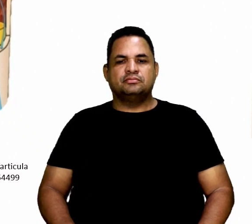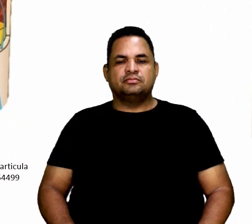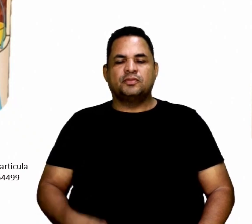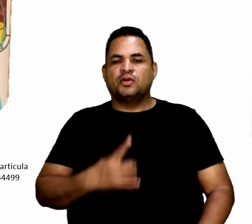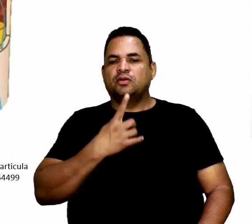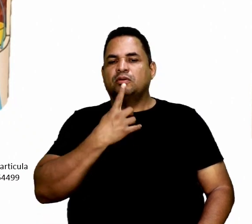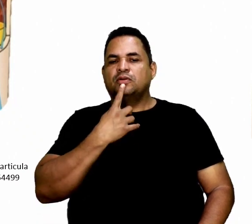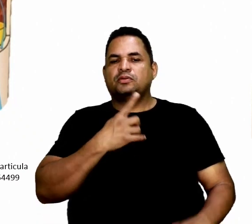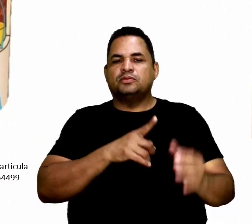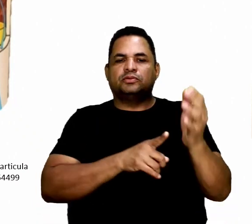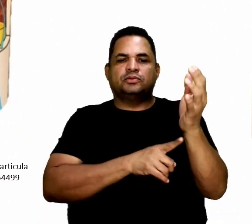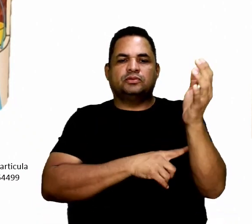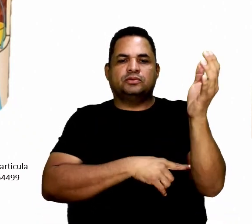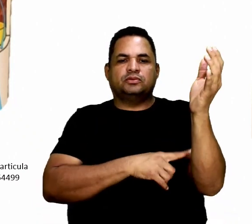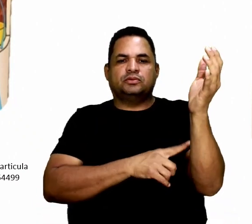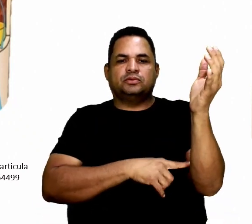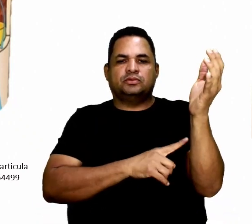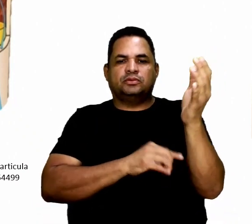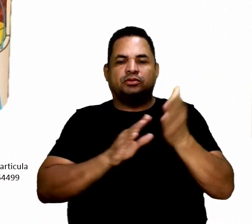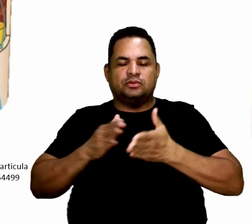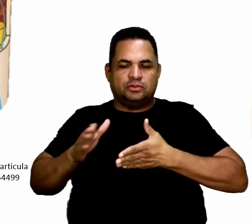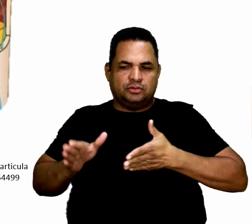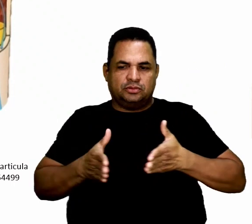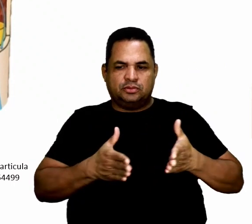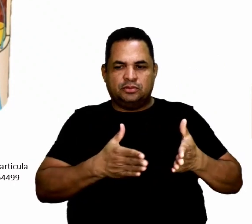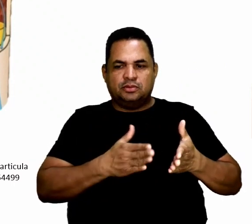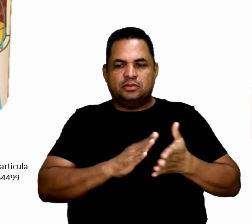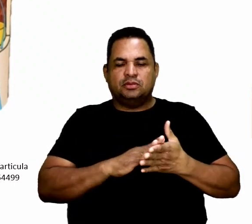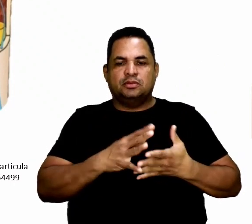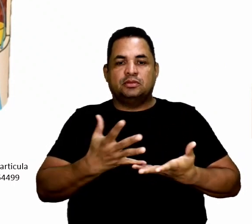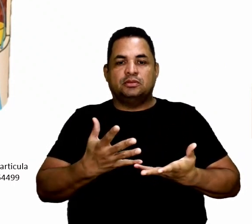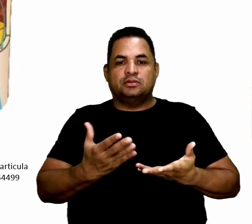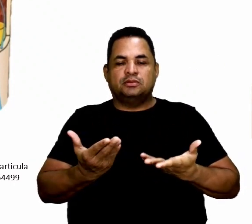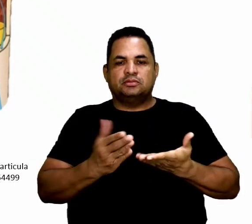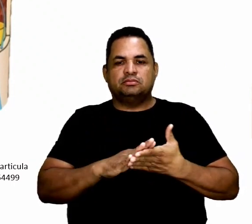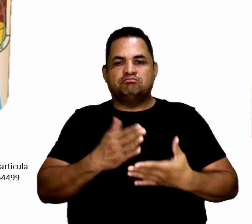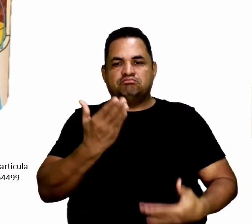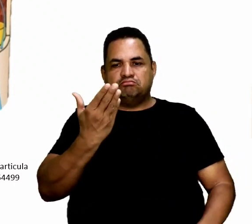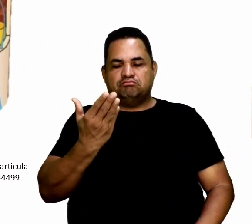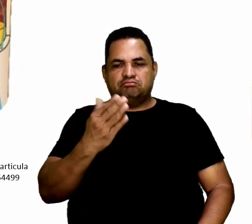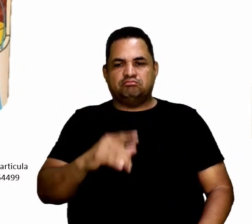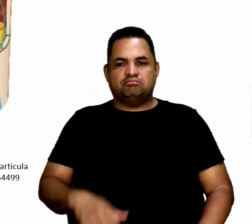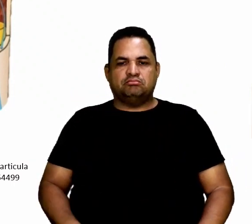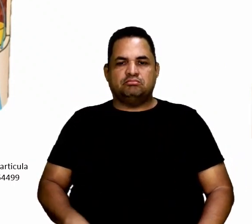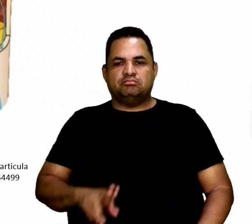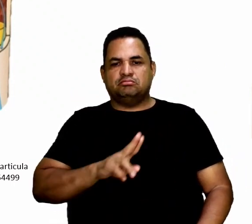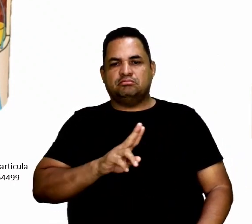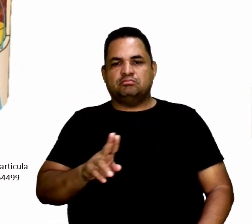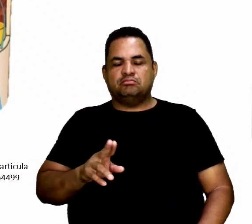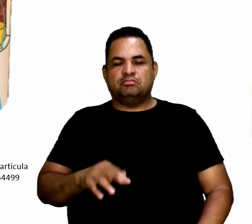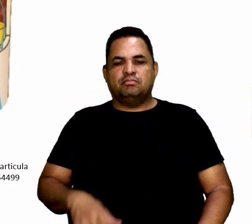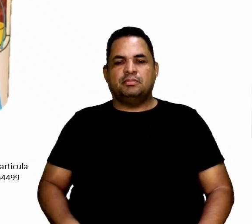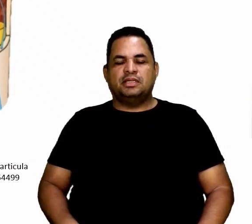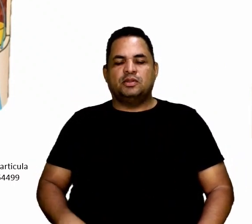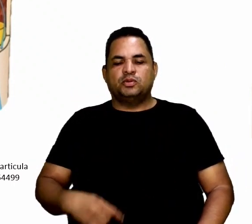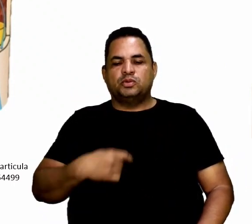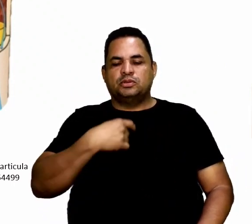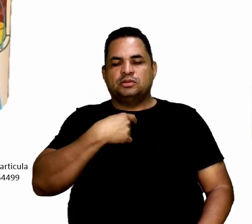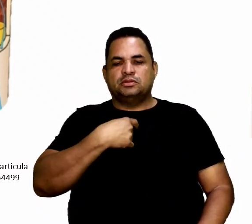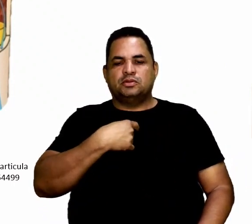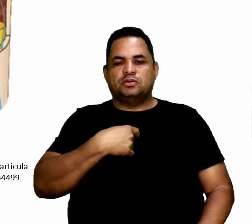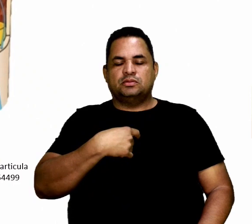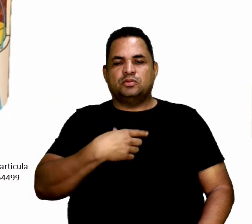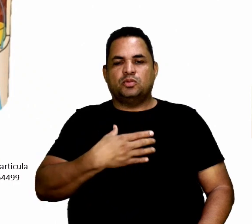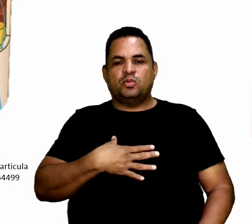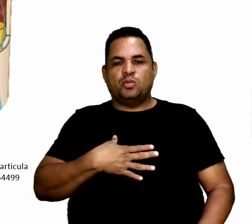sangue, né, ele é produzido em regiões como essa, né, que a gente chama de medula vermelha, essas partes do osso, onde